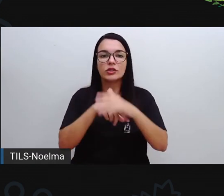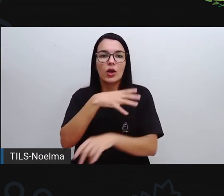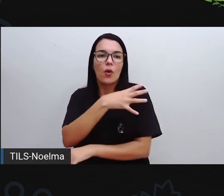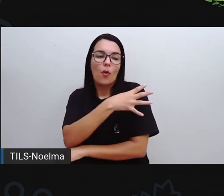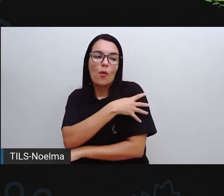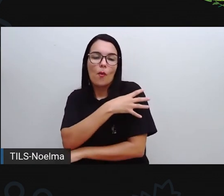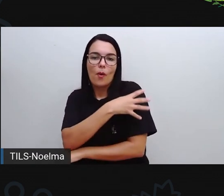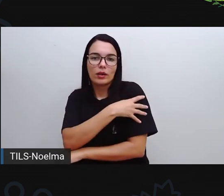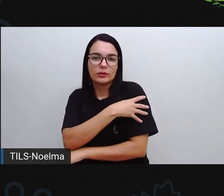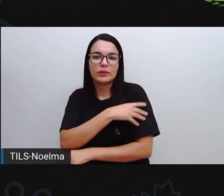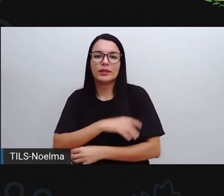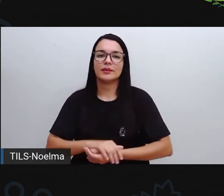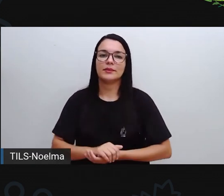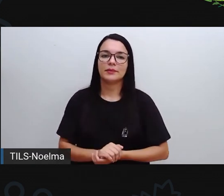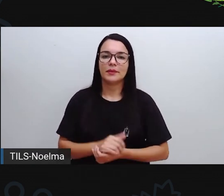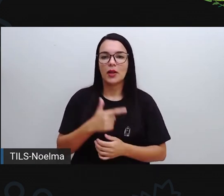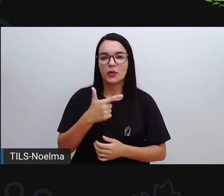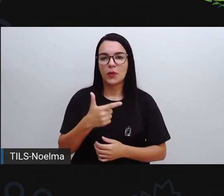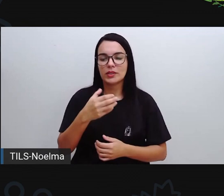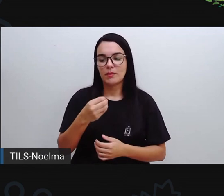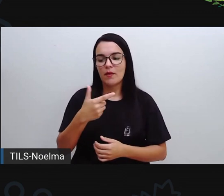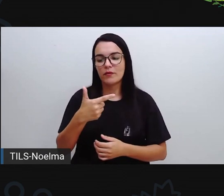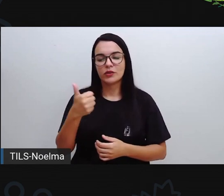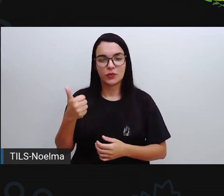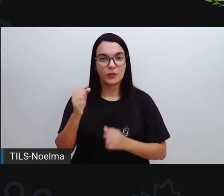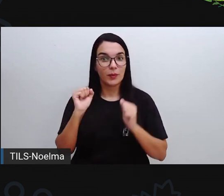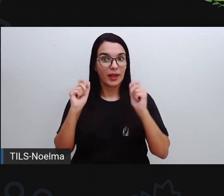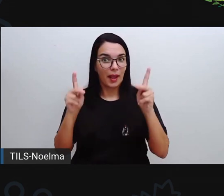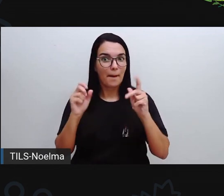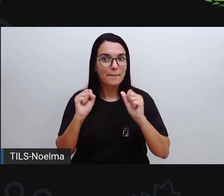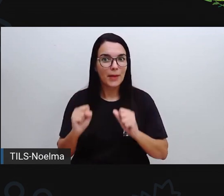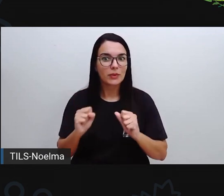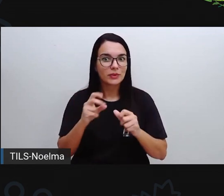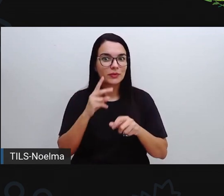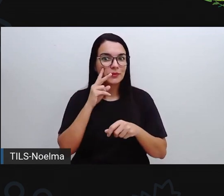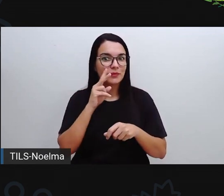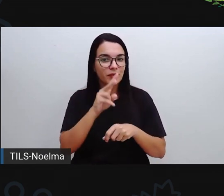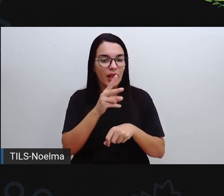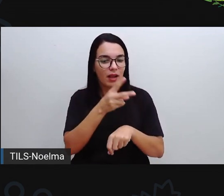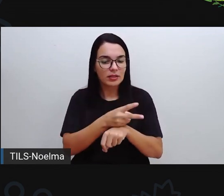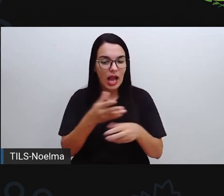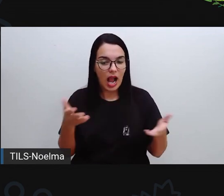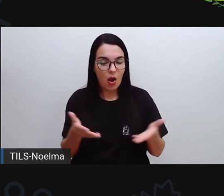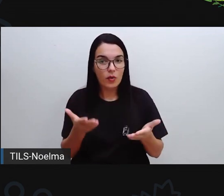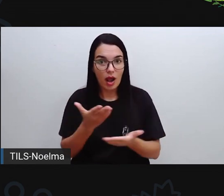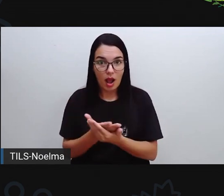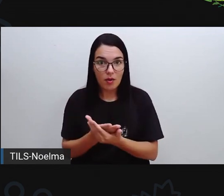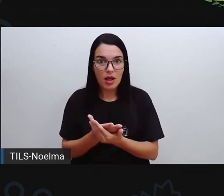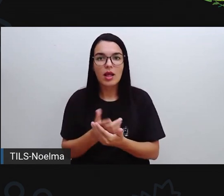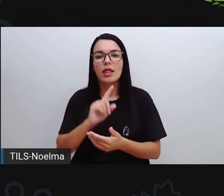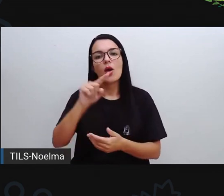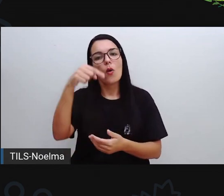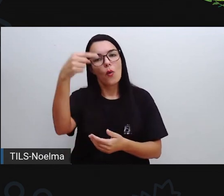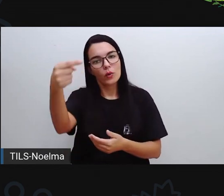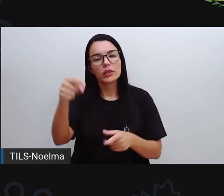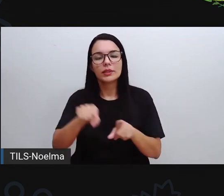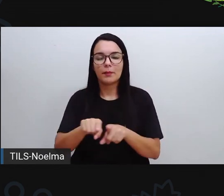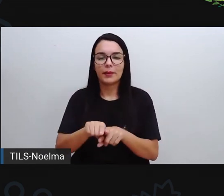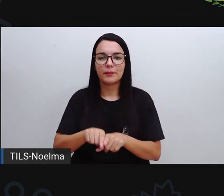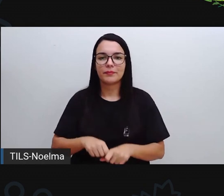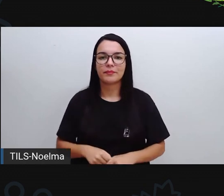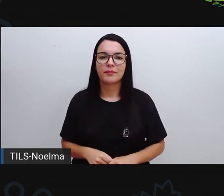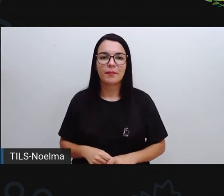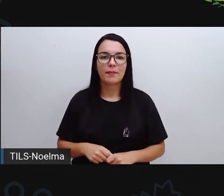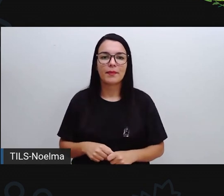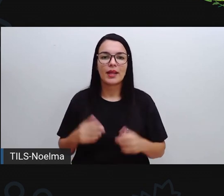playlist do quarto ano 2021. Vocês podem estar assistindo não somente essas aulas, mas também as outras aulas, certo?